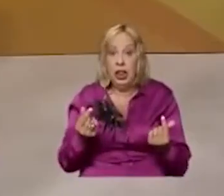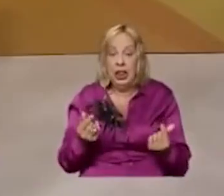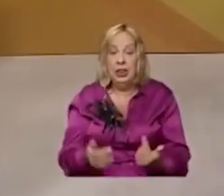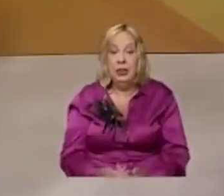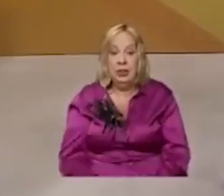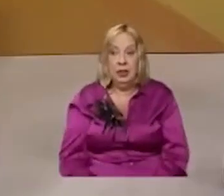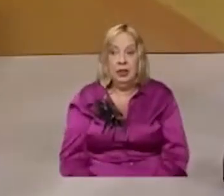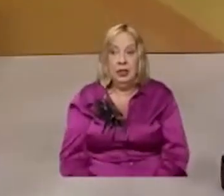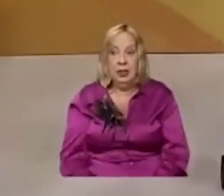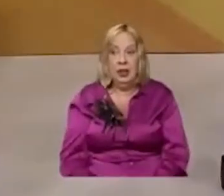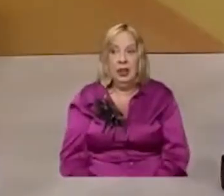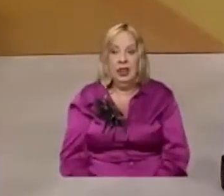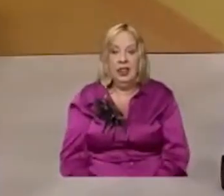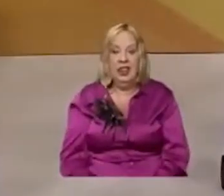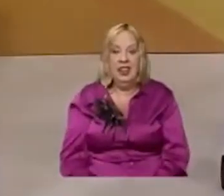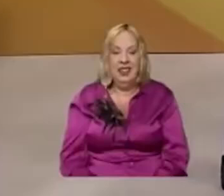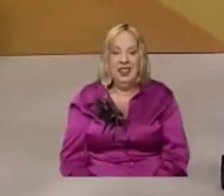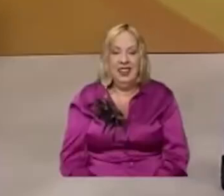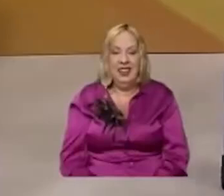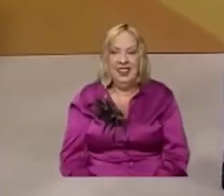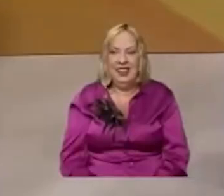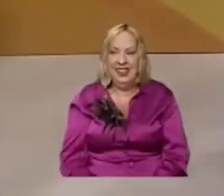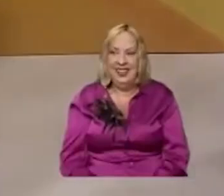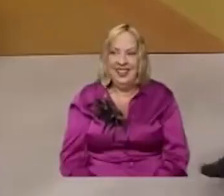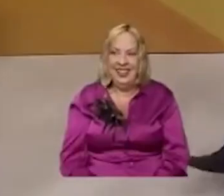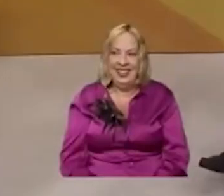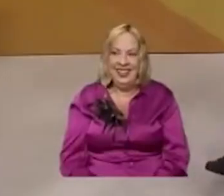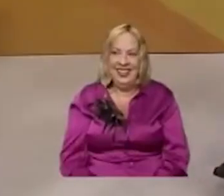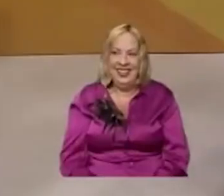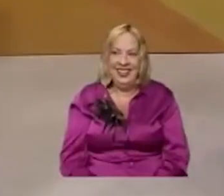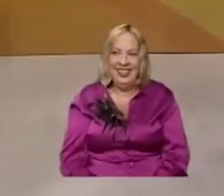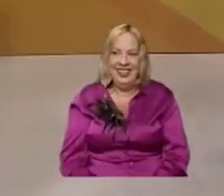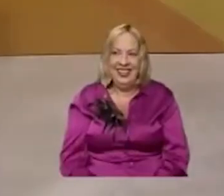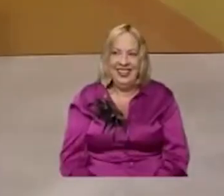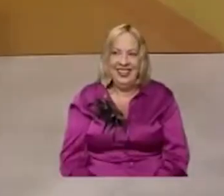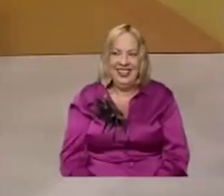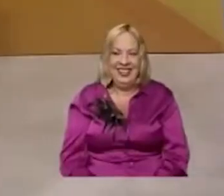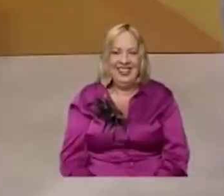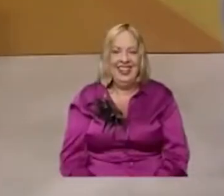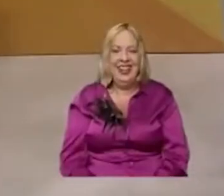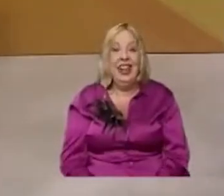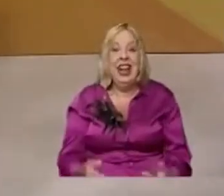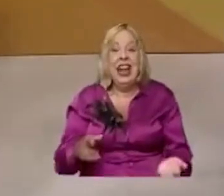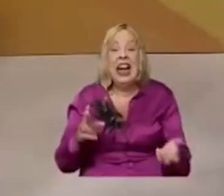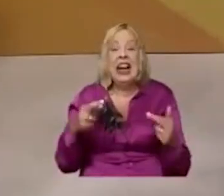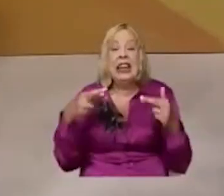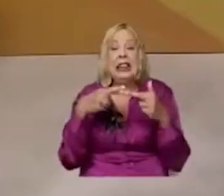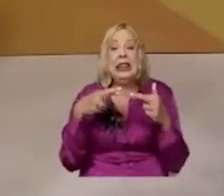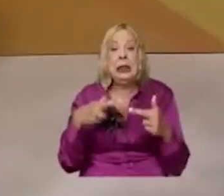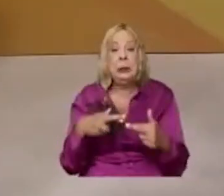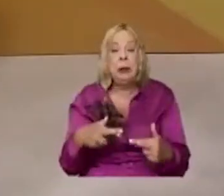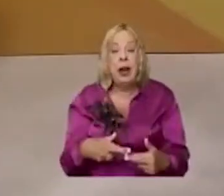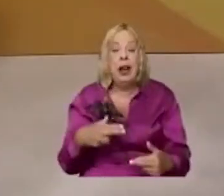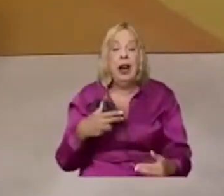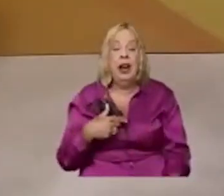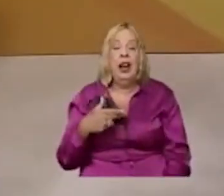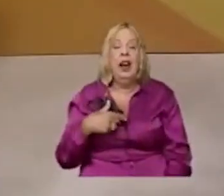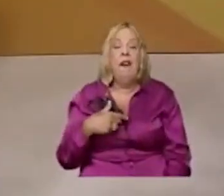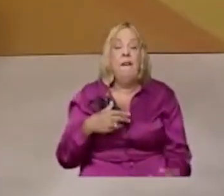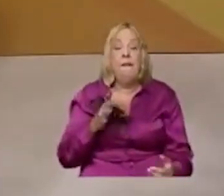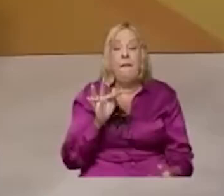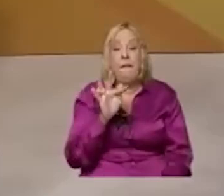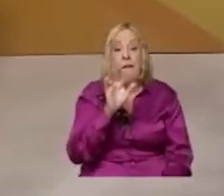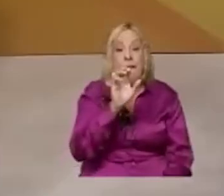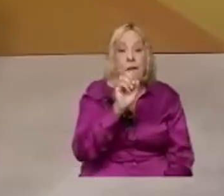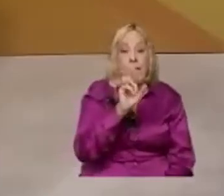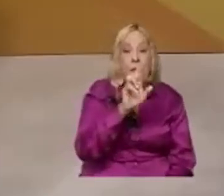forró. Quanto mais, melhor. Melhor. Rimou, menino. Meu compadre tá bom, viu, nessa rima. Tosse junto com a gente, acredita. Vamos